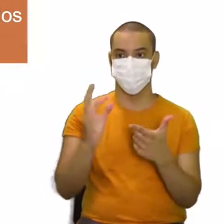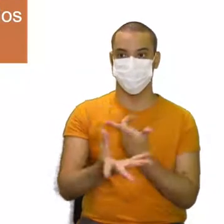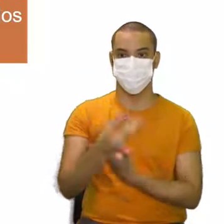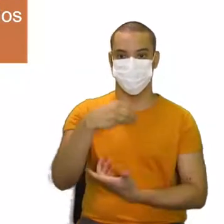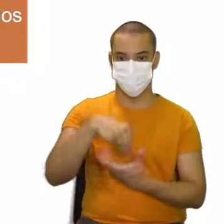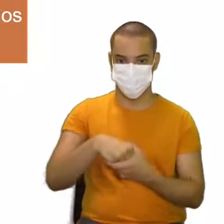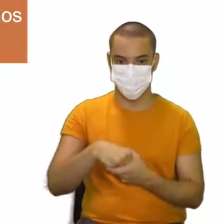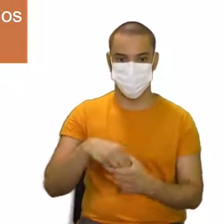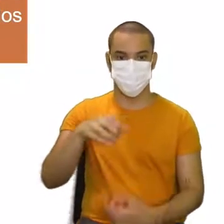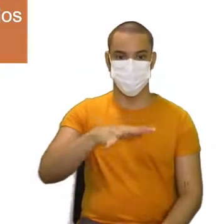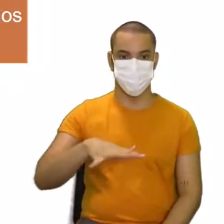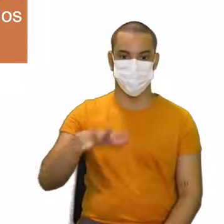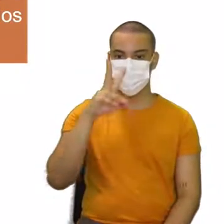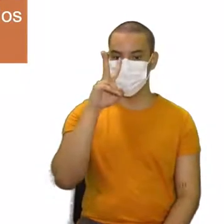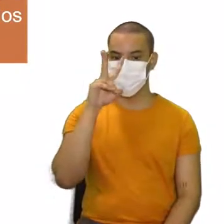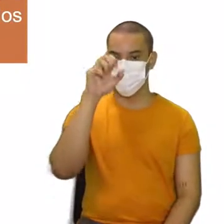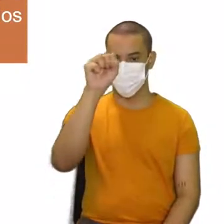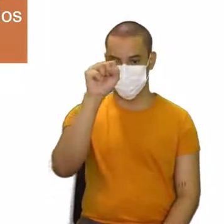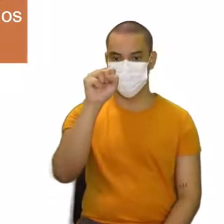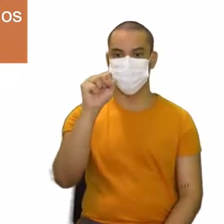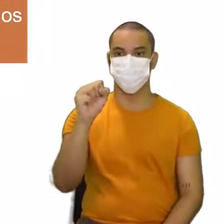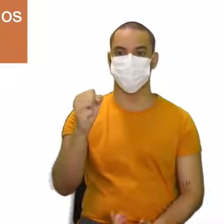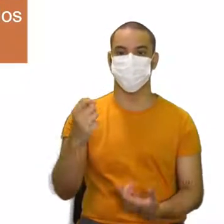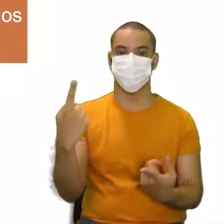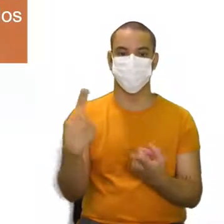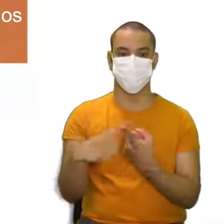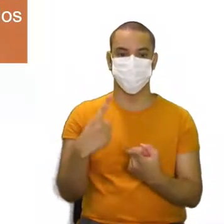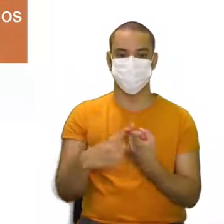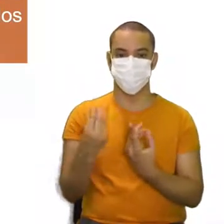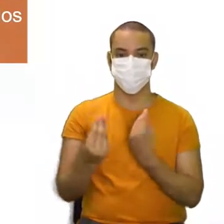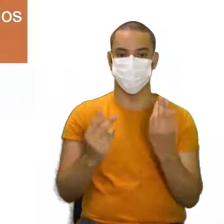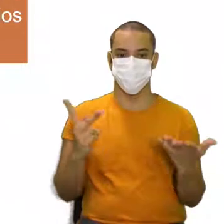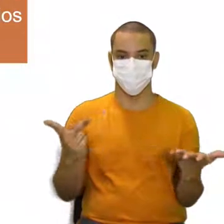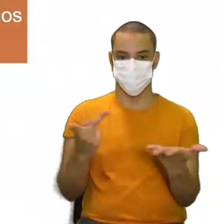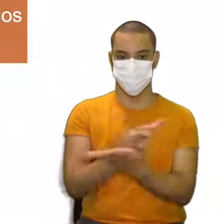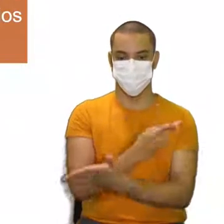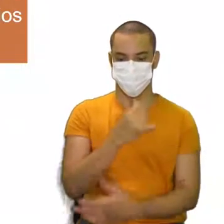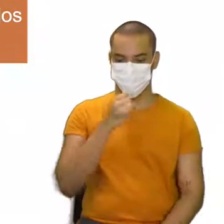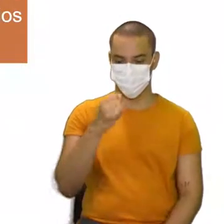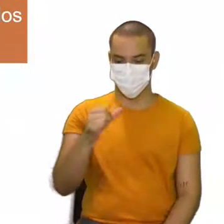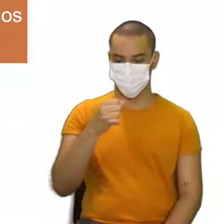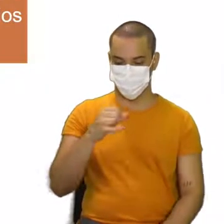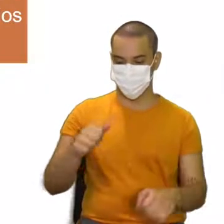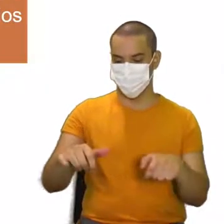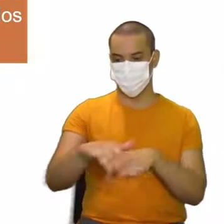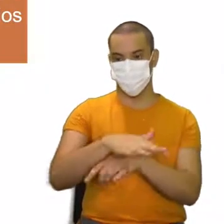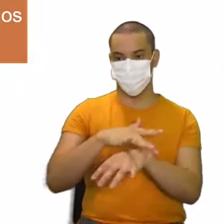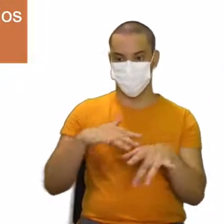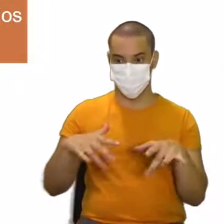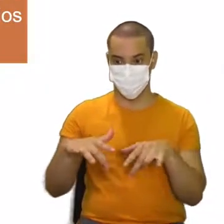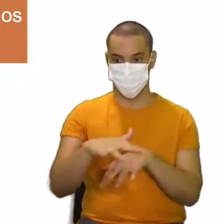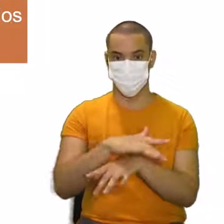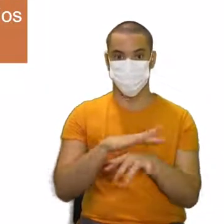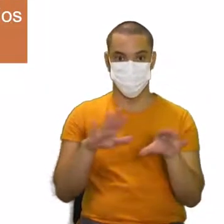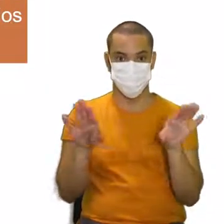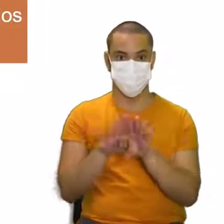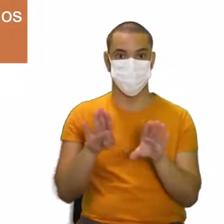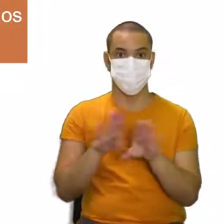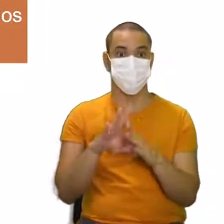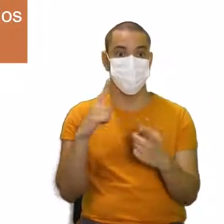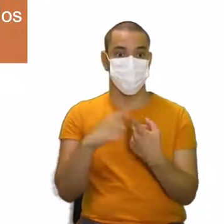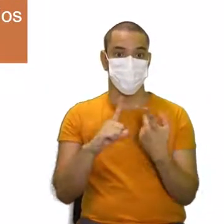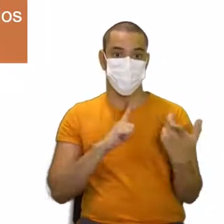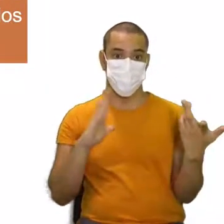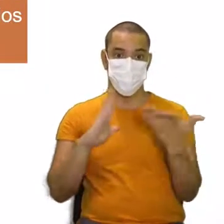e força magnética em condutores percorridos por corrente elétrica também porque vai ter